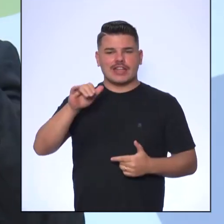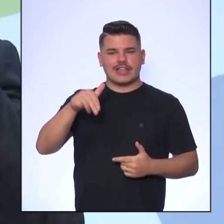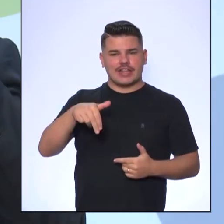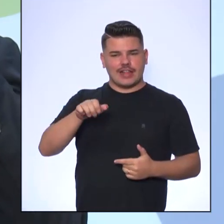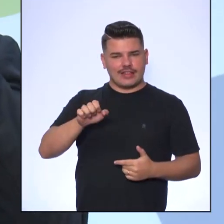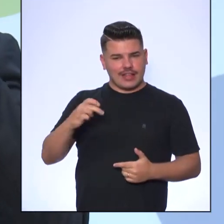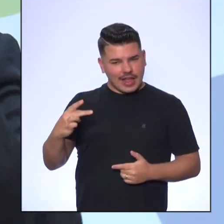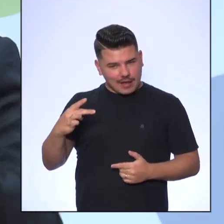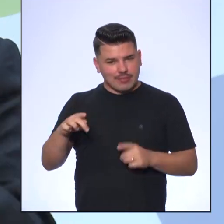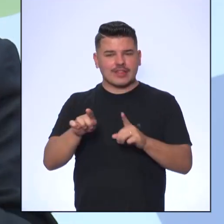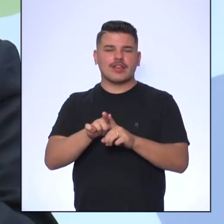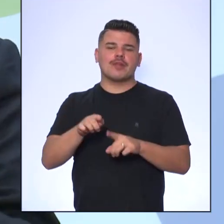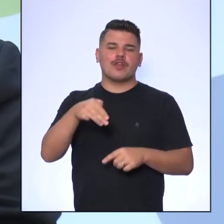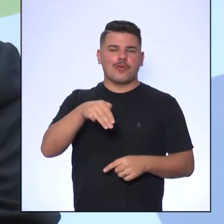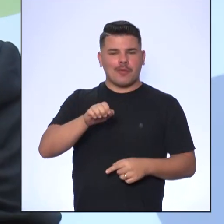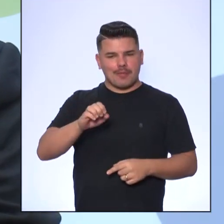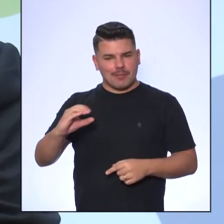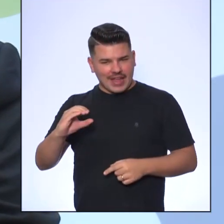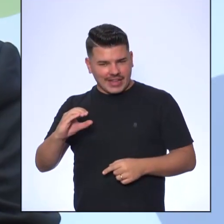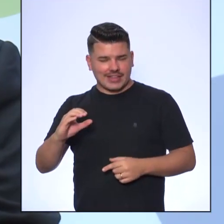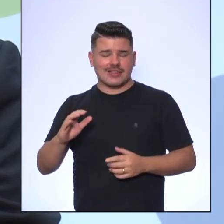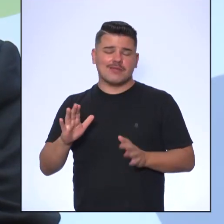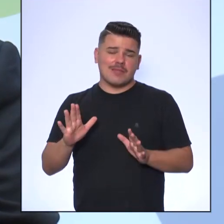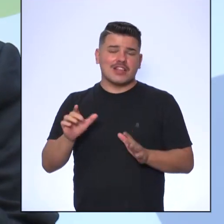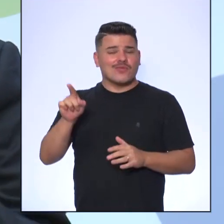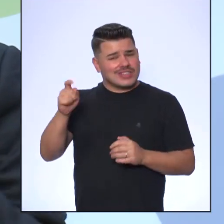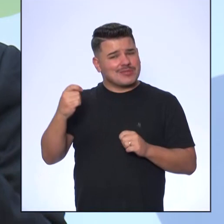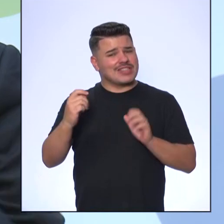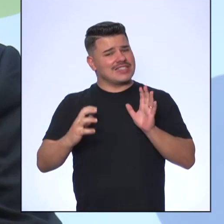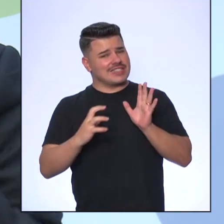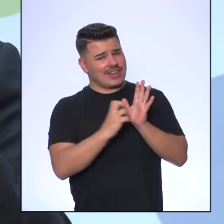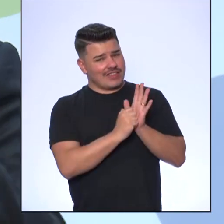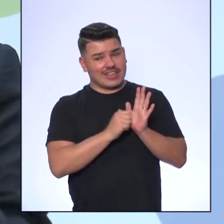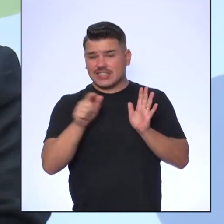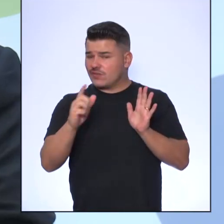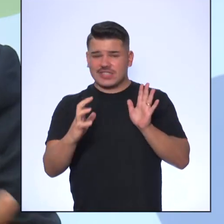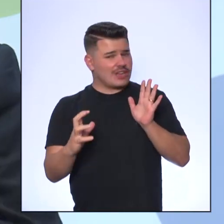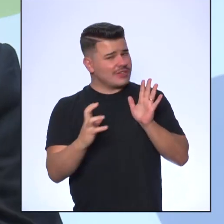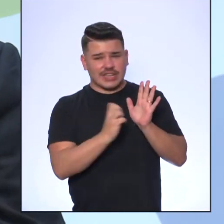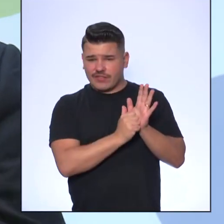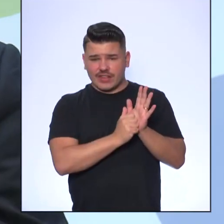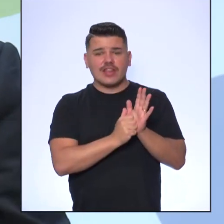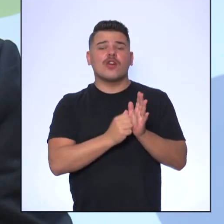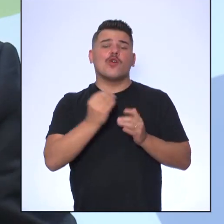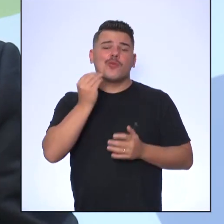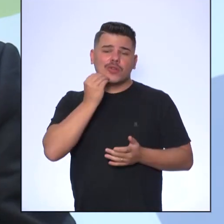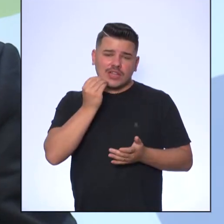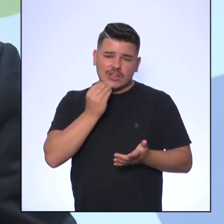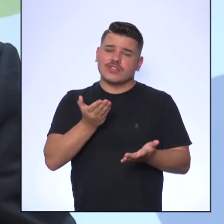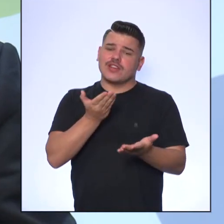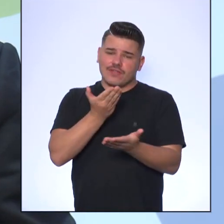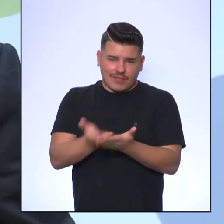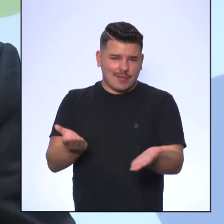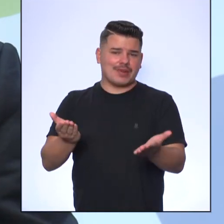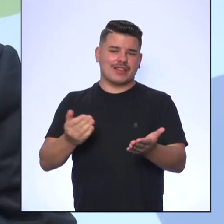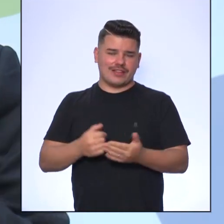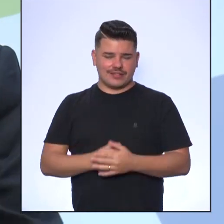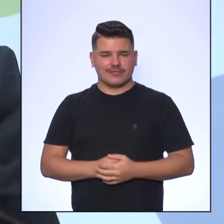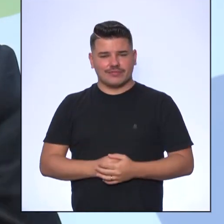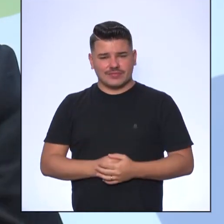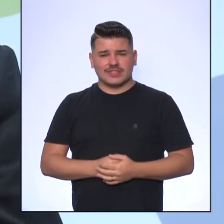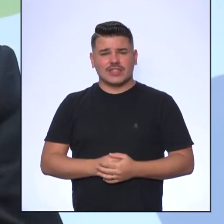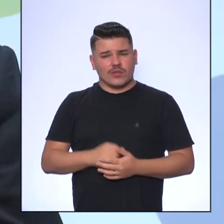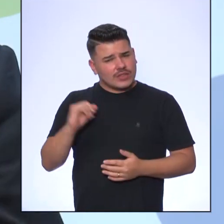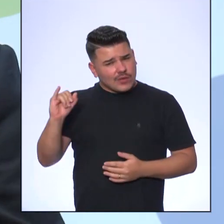da Educação, mas se você não se inscrever, você pode perder a oportunidade para a sua vida. Então, é